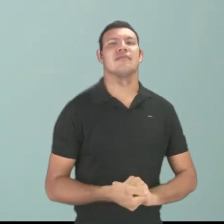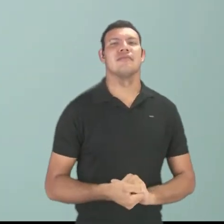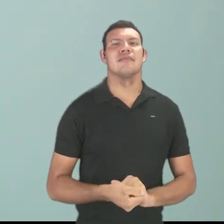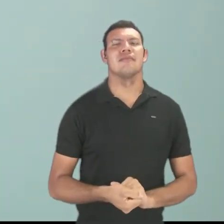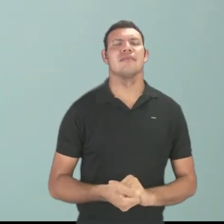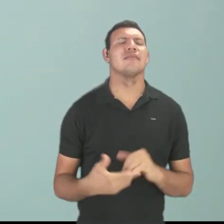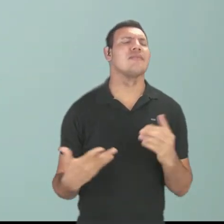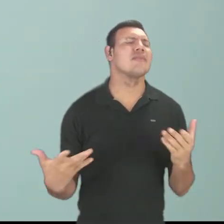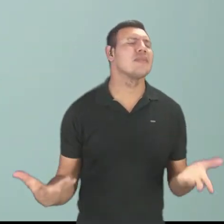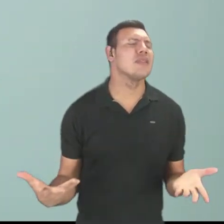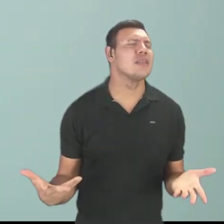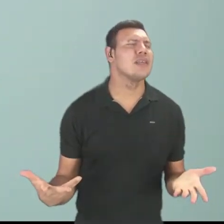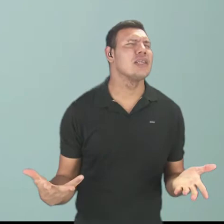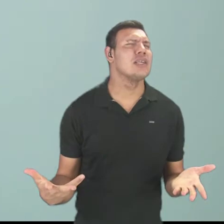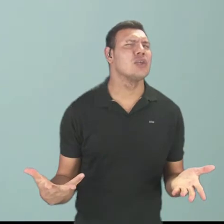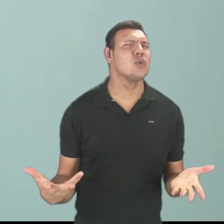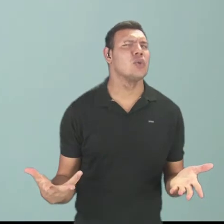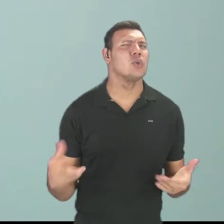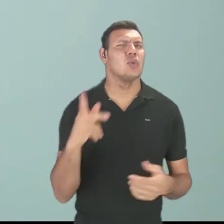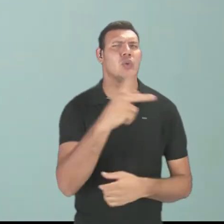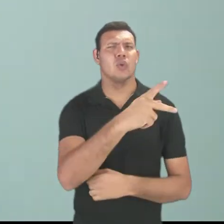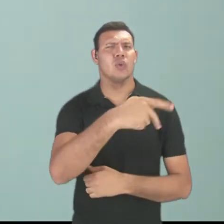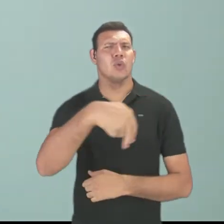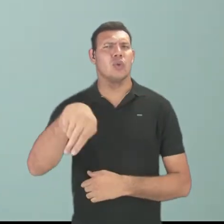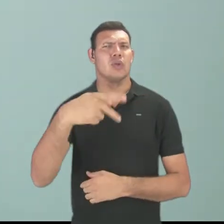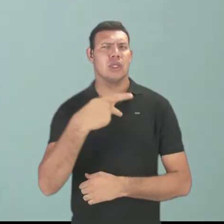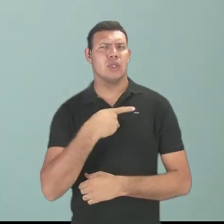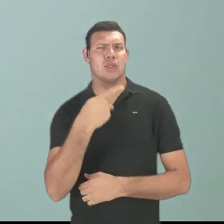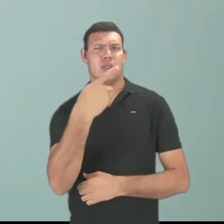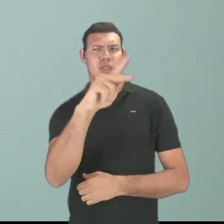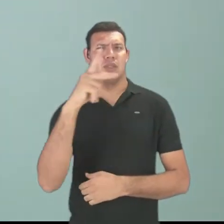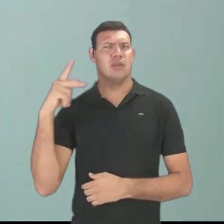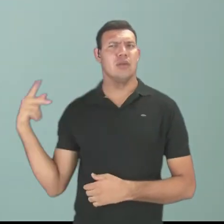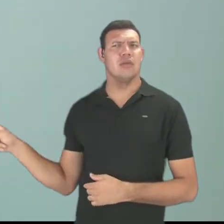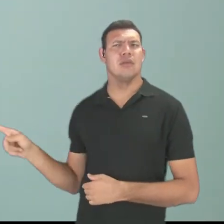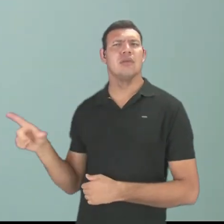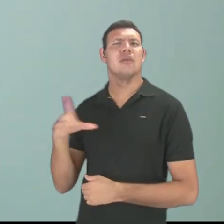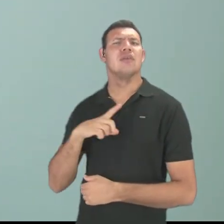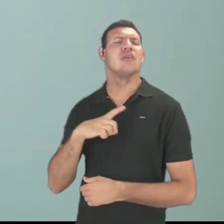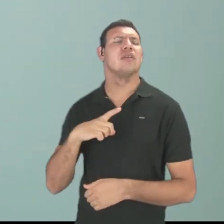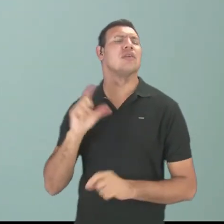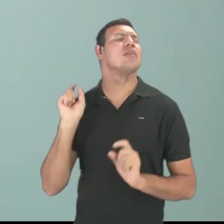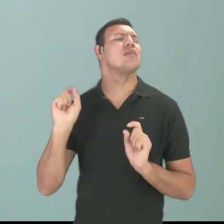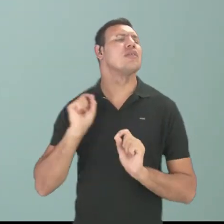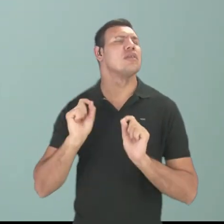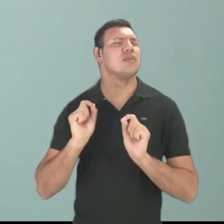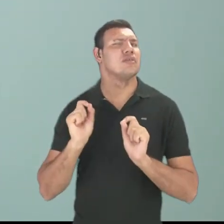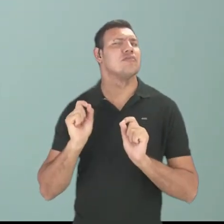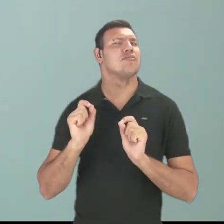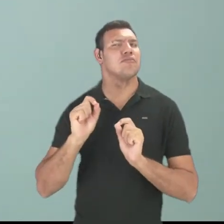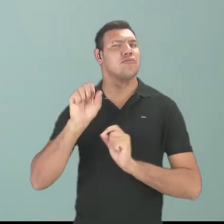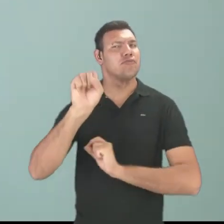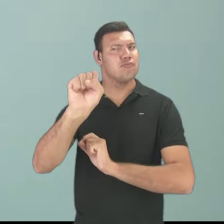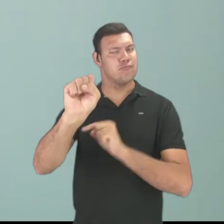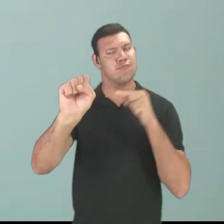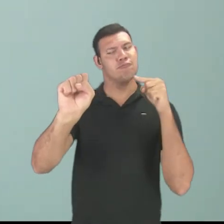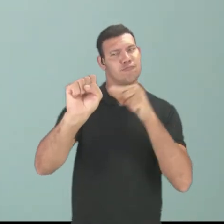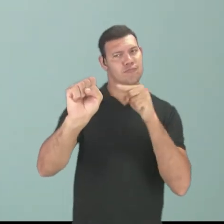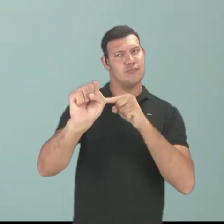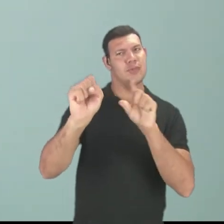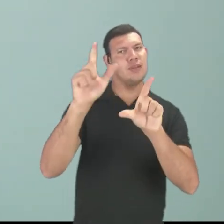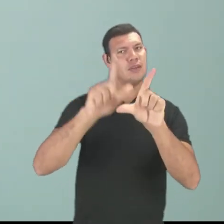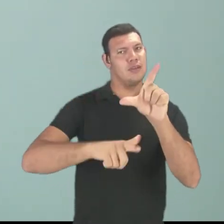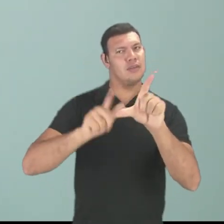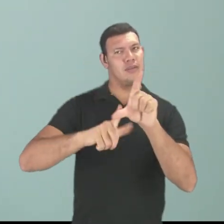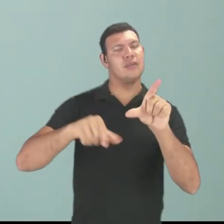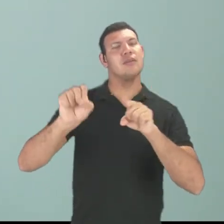o que tem todos os pronomes possessivos? Eles terminam com um S. A mesma coisa do caso genitivo ali, tudo bem? Então tem essa relação do